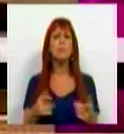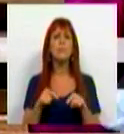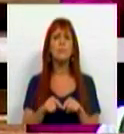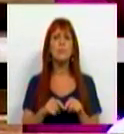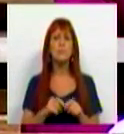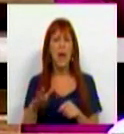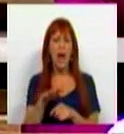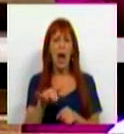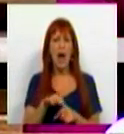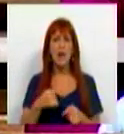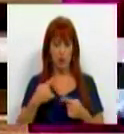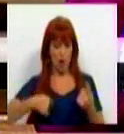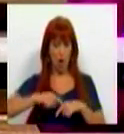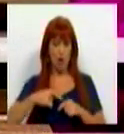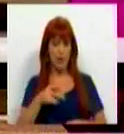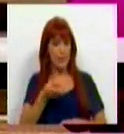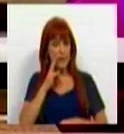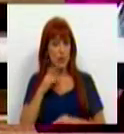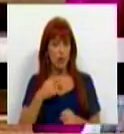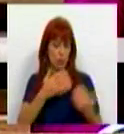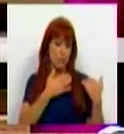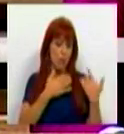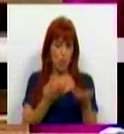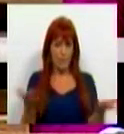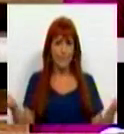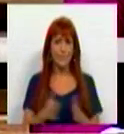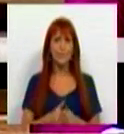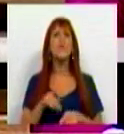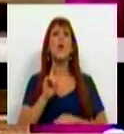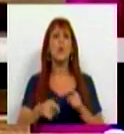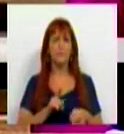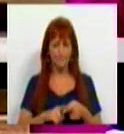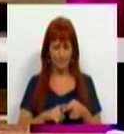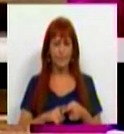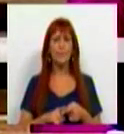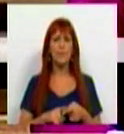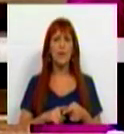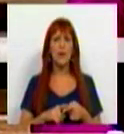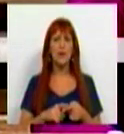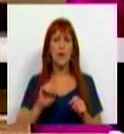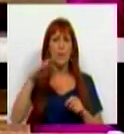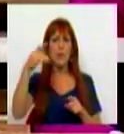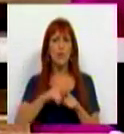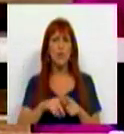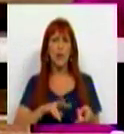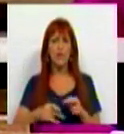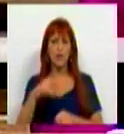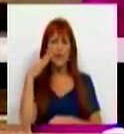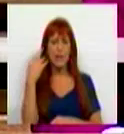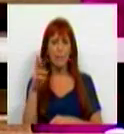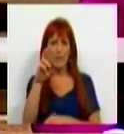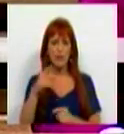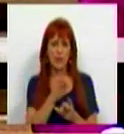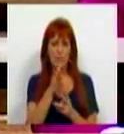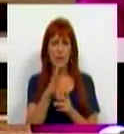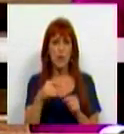nas áreas por nós dirigidas ou tuteladas. São eles os seguintes. Em primeiro lugar, retomar o Simplex nas